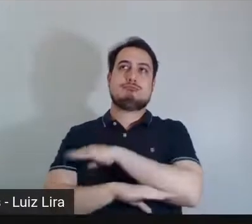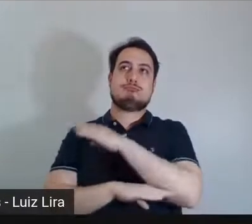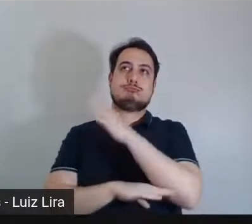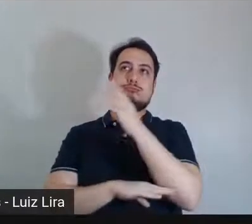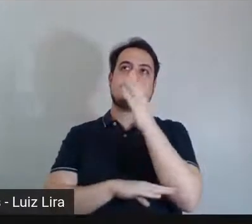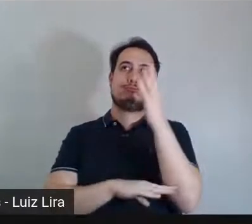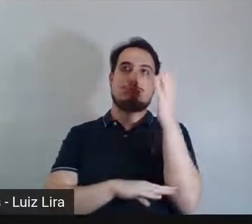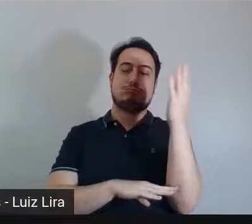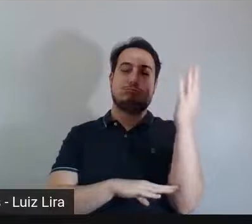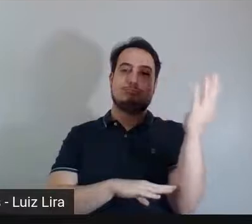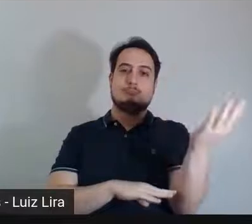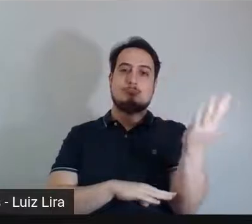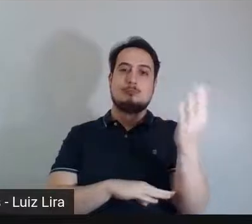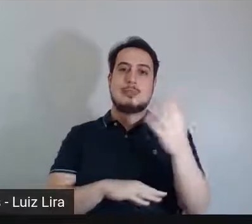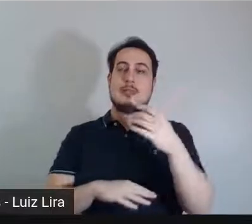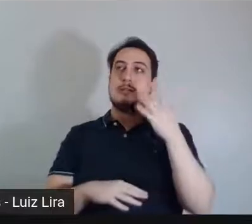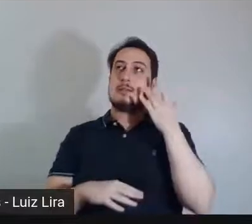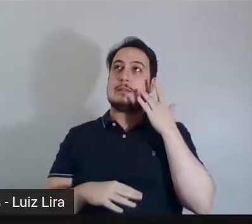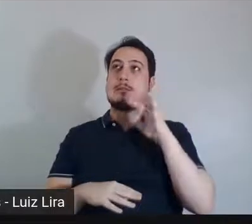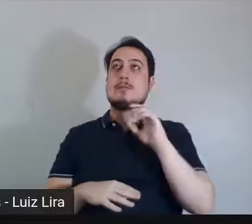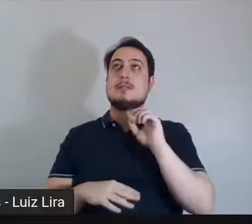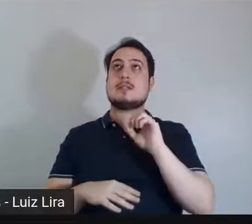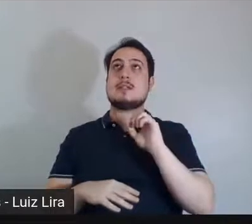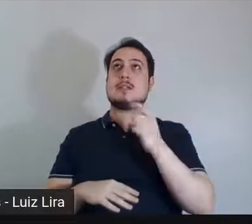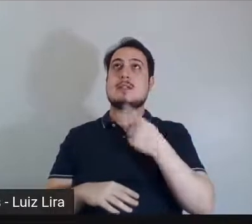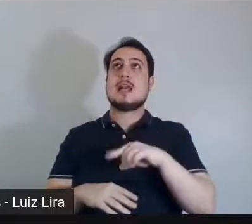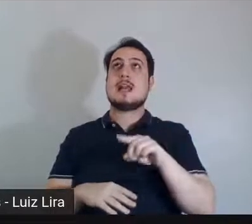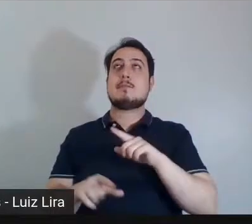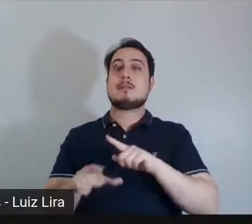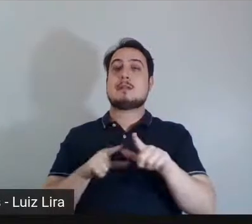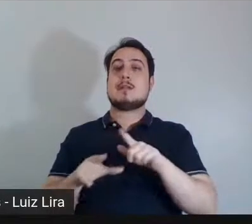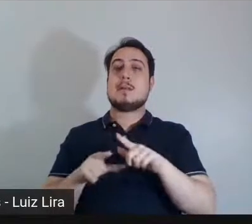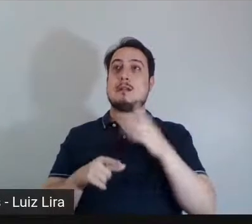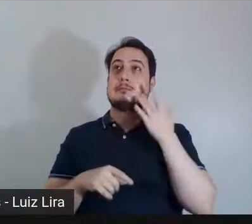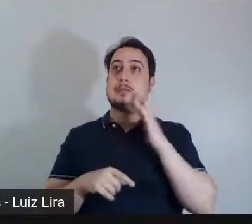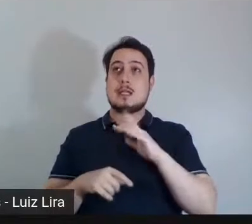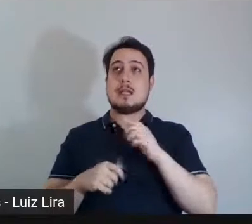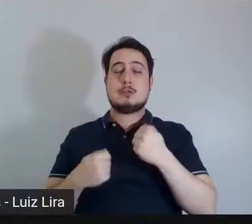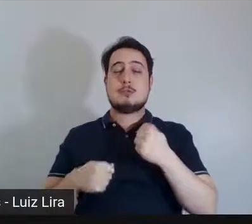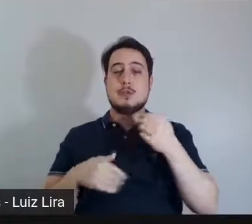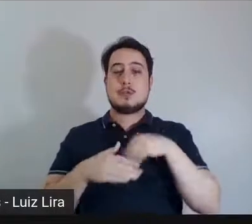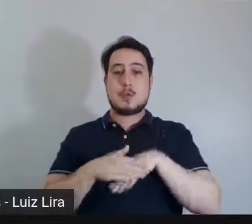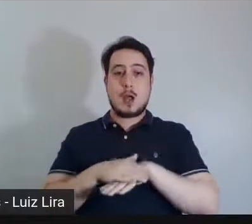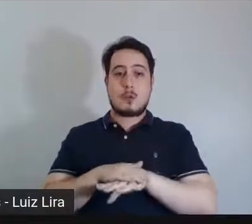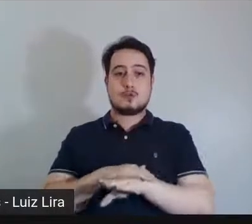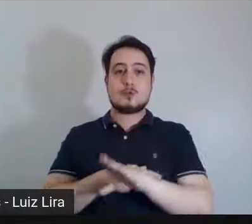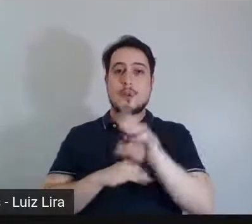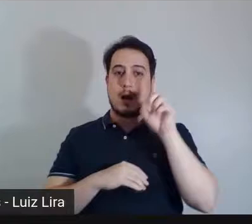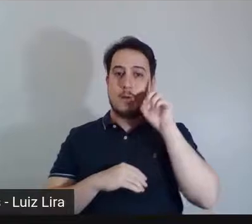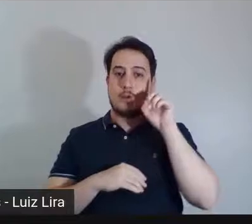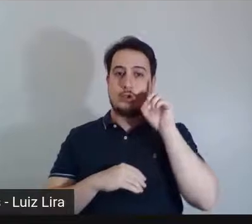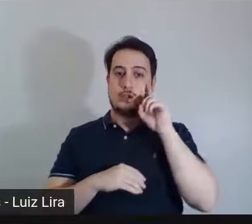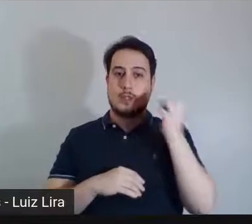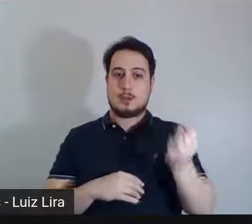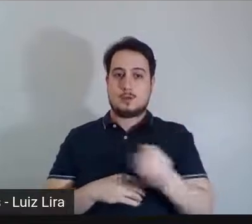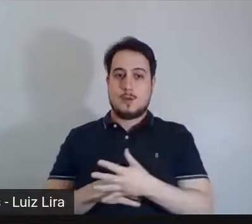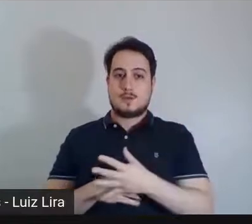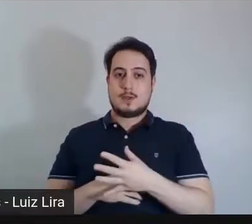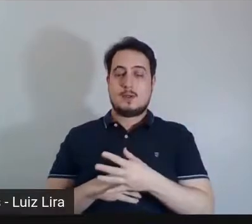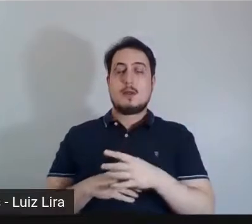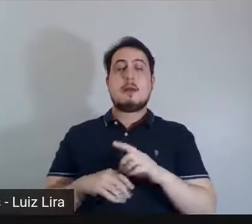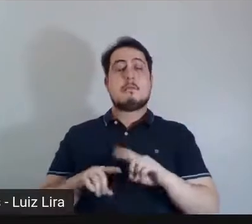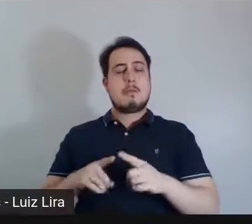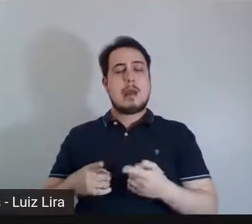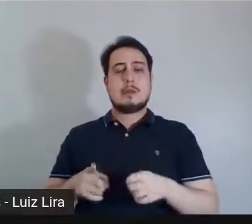E não sei o que é ir para o trabalho hoje. E a gente teve que se acostumar com a rotina. Mas, além disso, houve uma